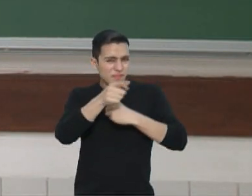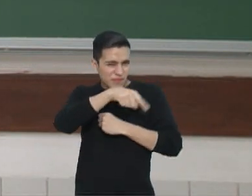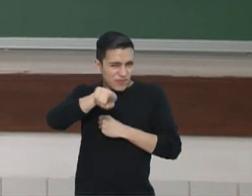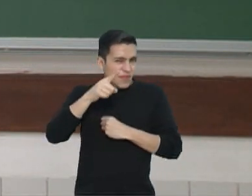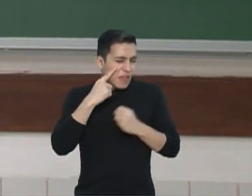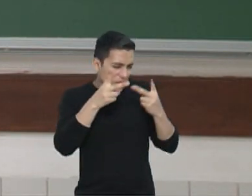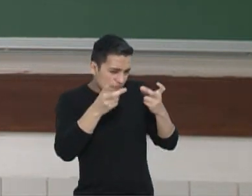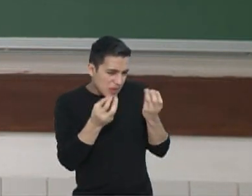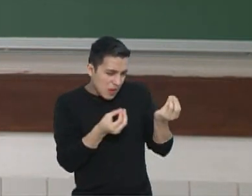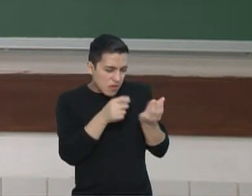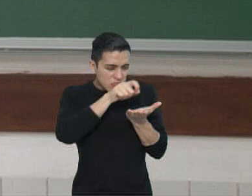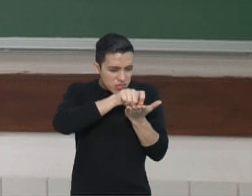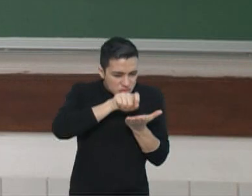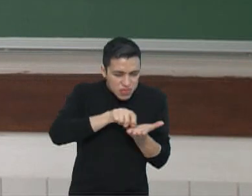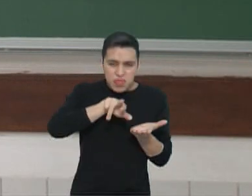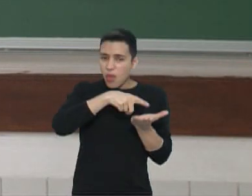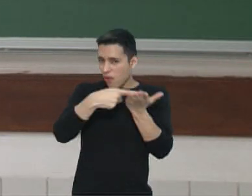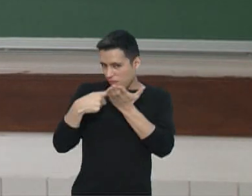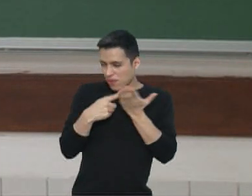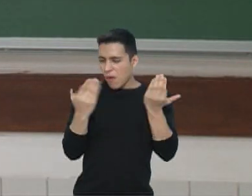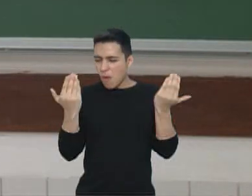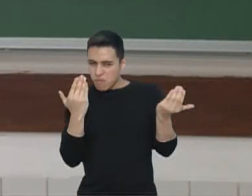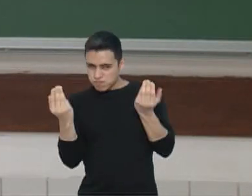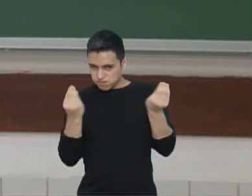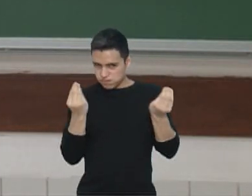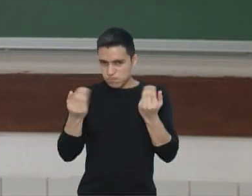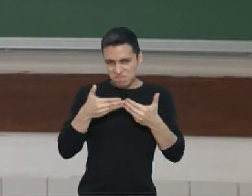a notação não convencional.